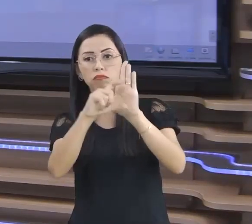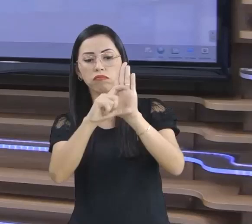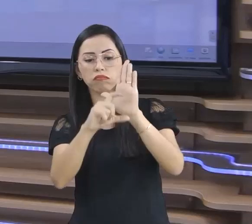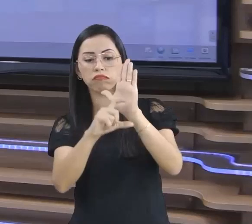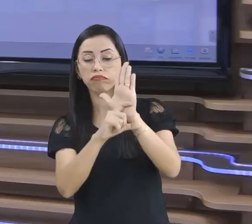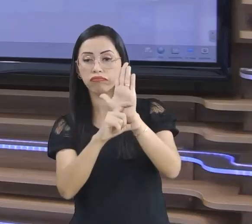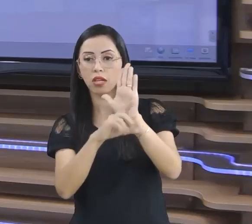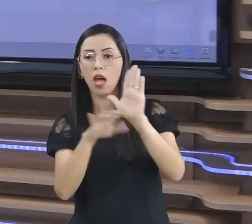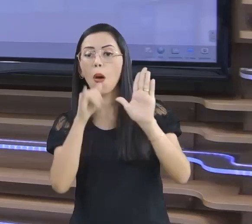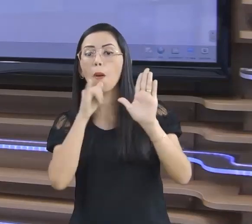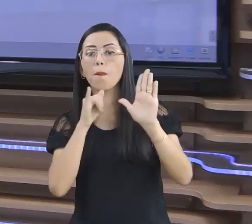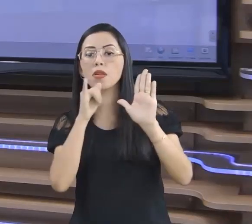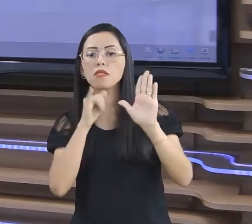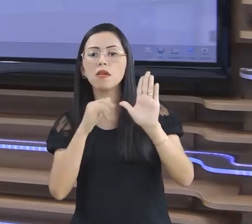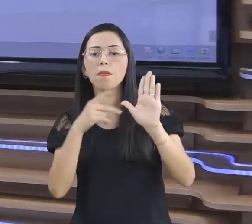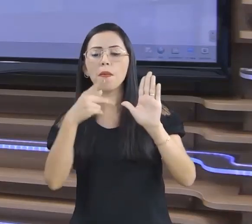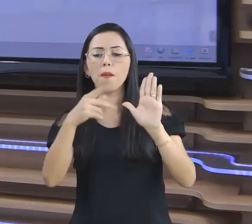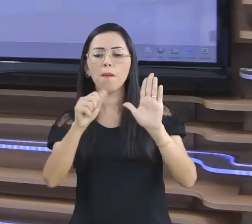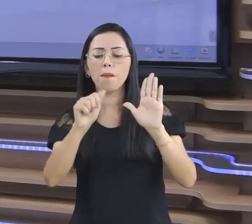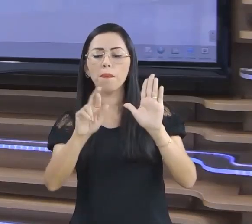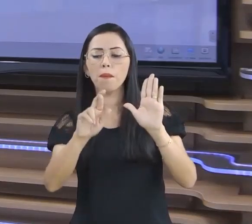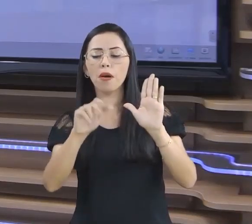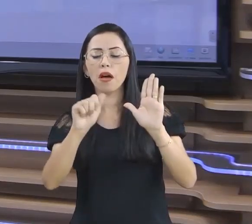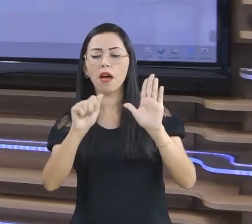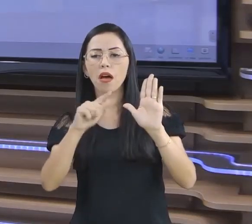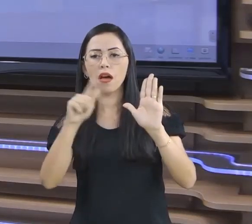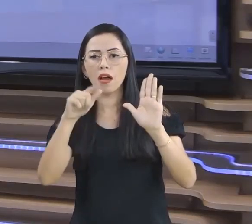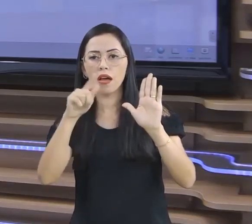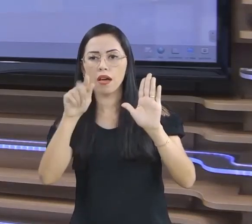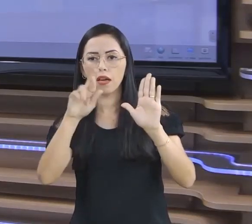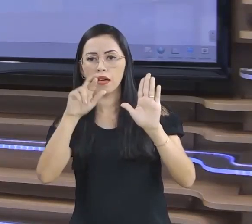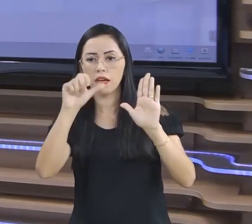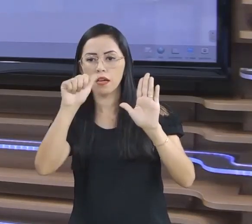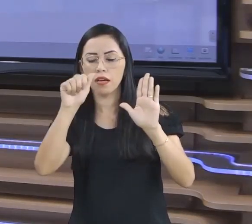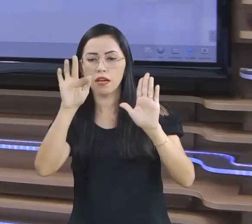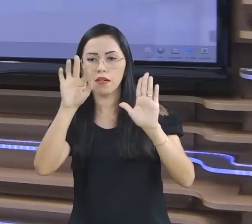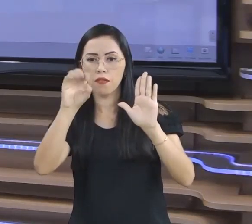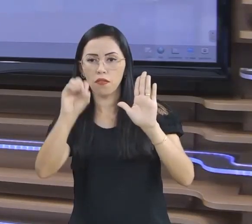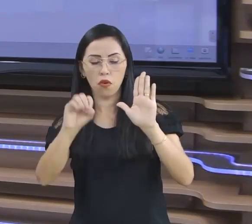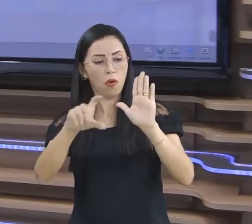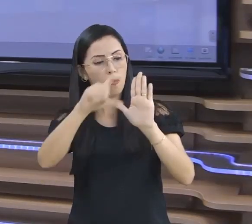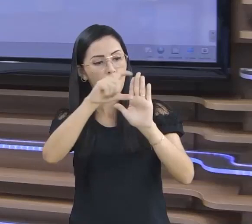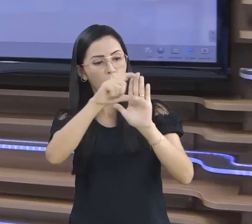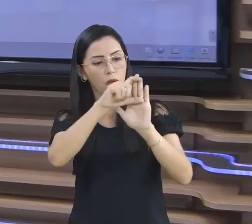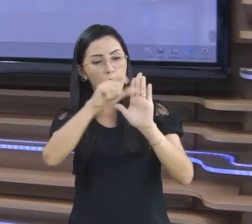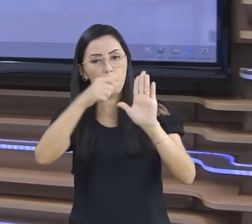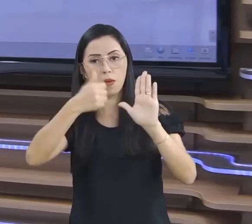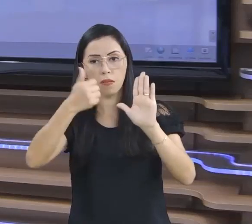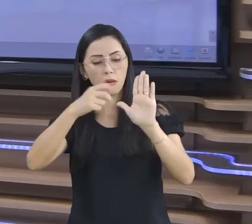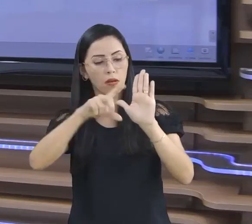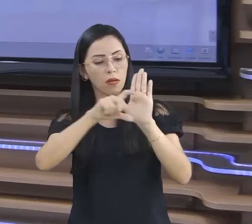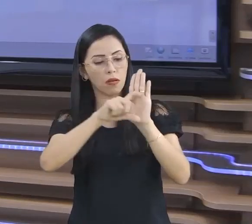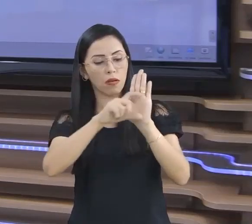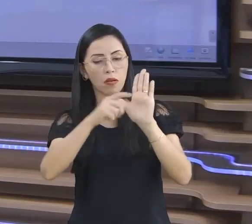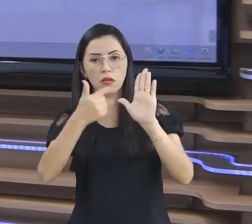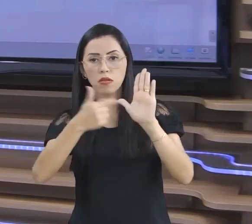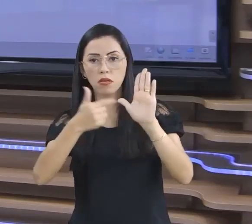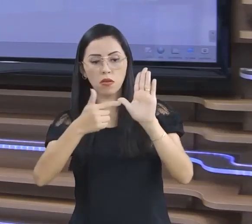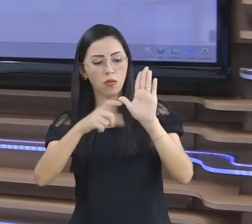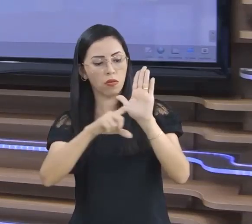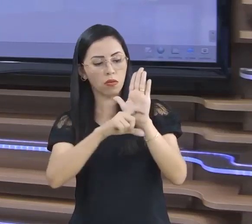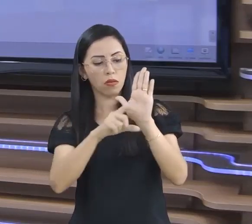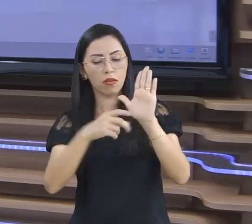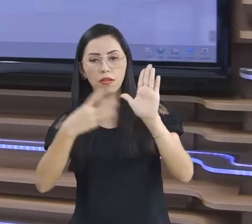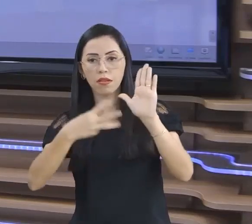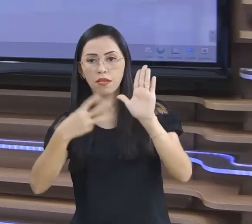primeiro parágrafo, segundo parágrafo, terceiro parágrafo. Eu tenho uma ideia aqui no primeiro parágrafo que eu desenvolvo.